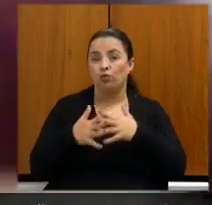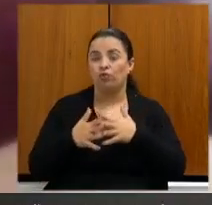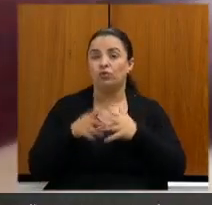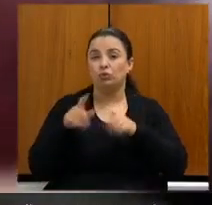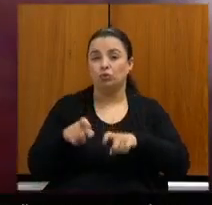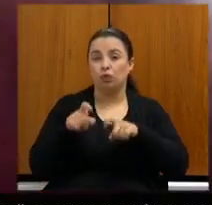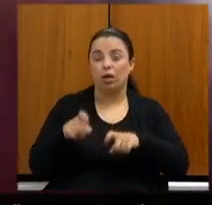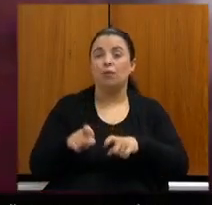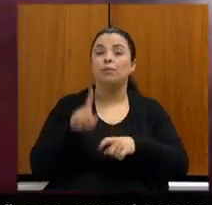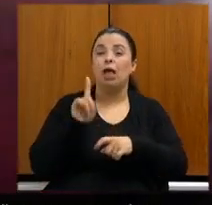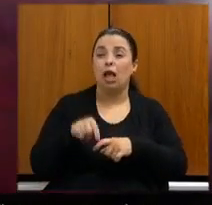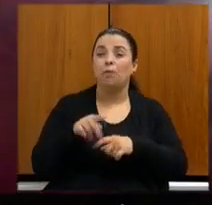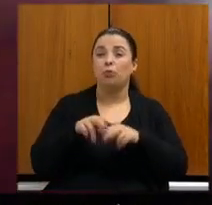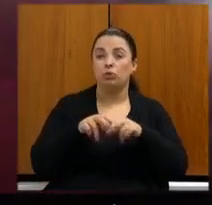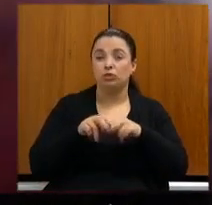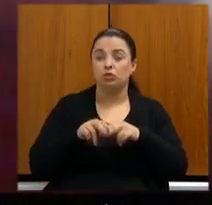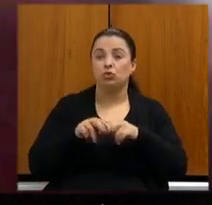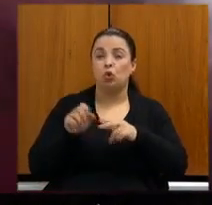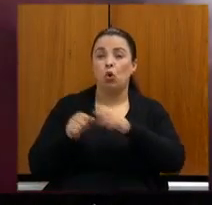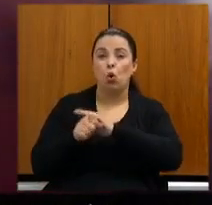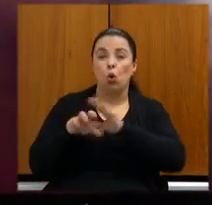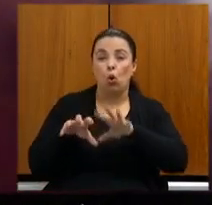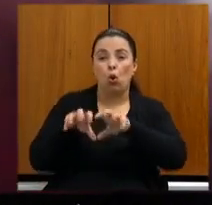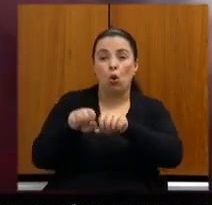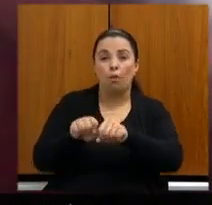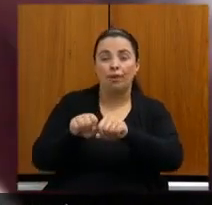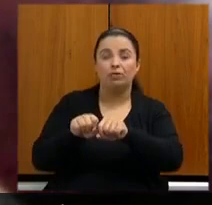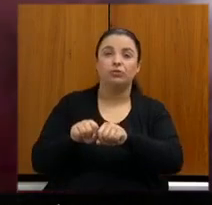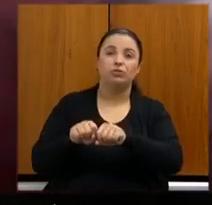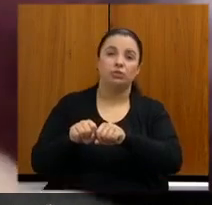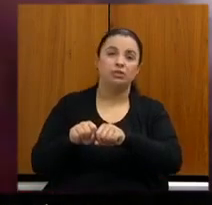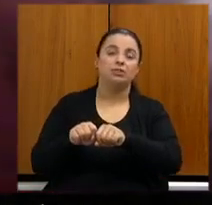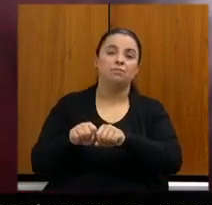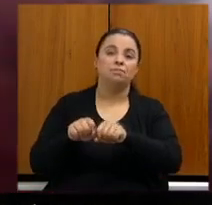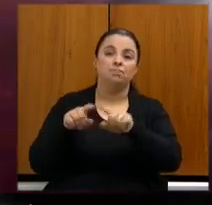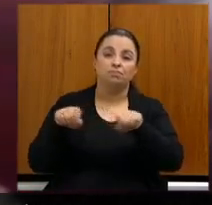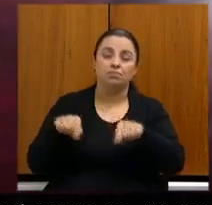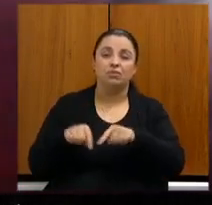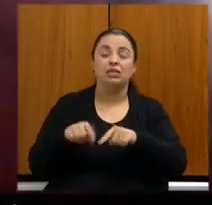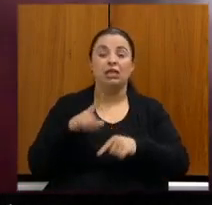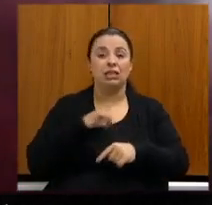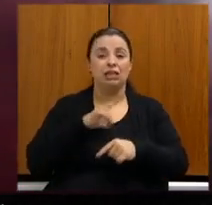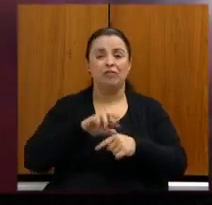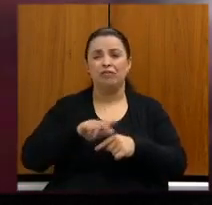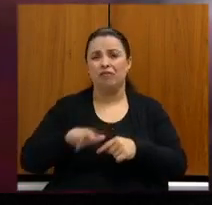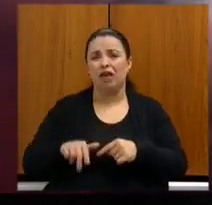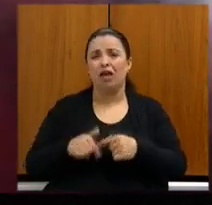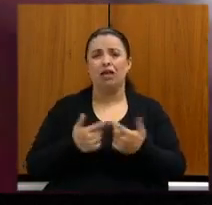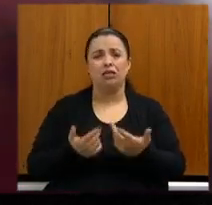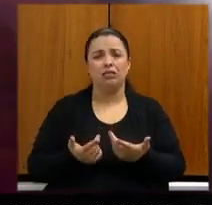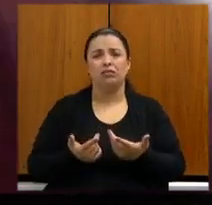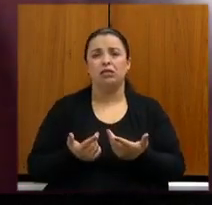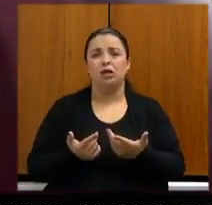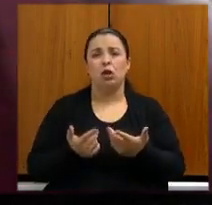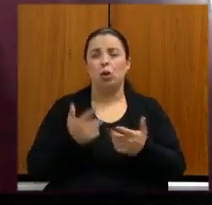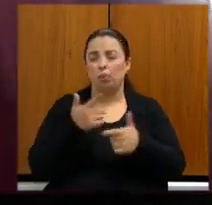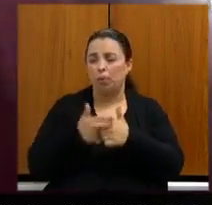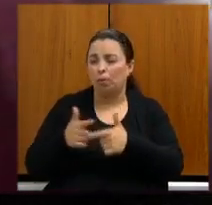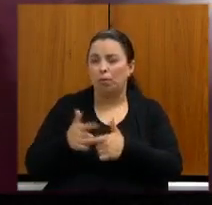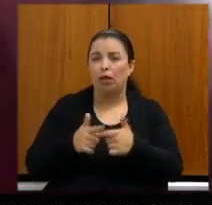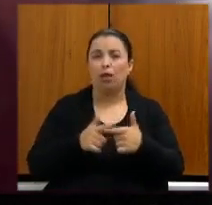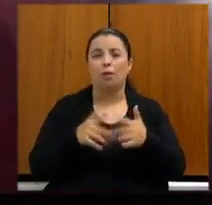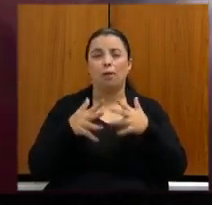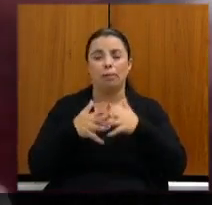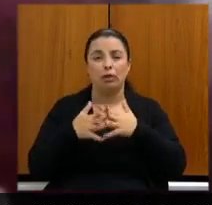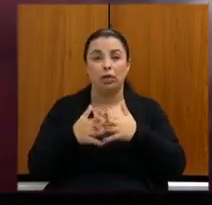ocupações urbanas mostram um cenário de contendas Nadir de leite que requer intervenções do poder